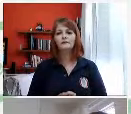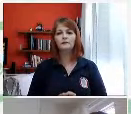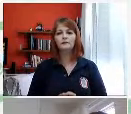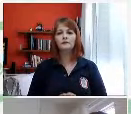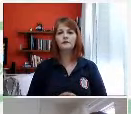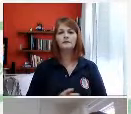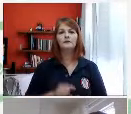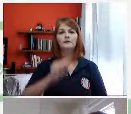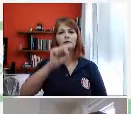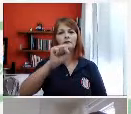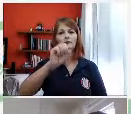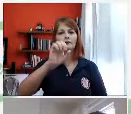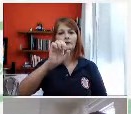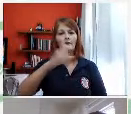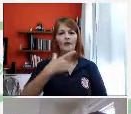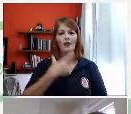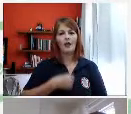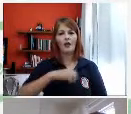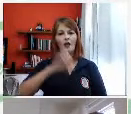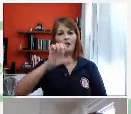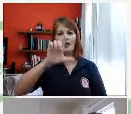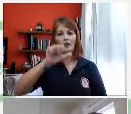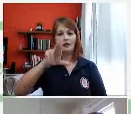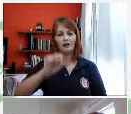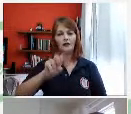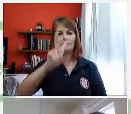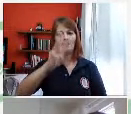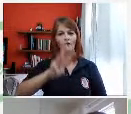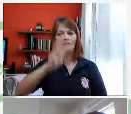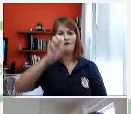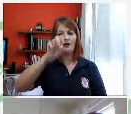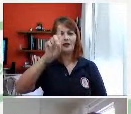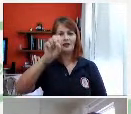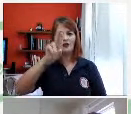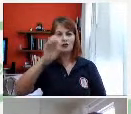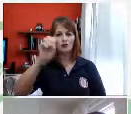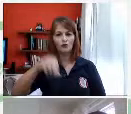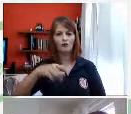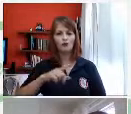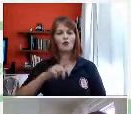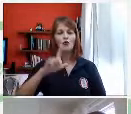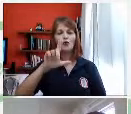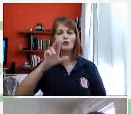Celso, a Eliane, Wanderson, a Luciana, isso aí.